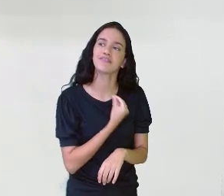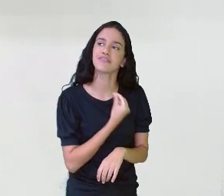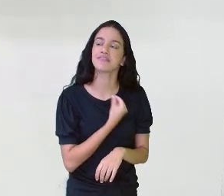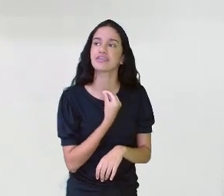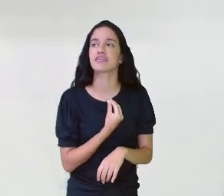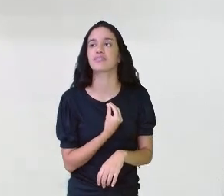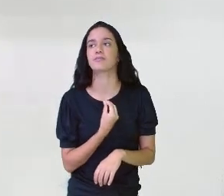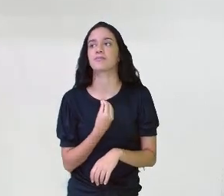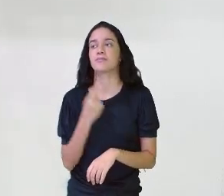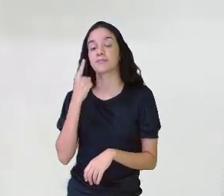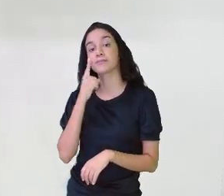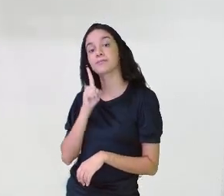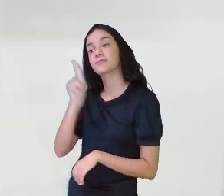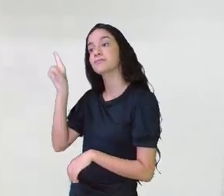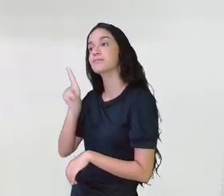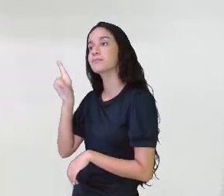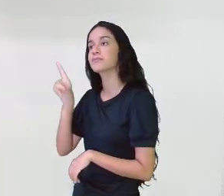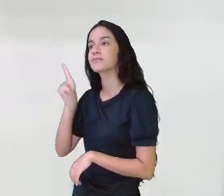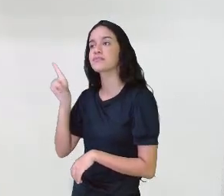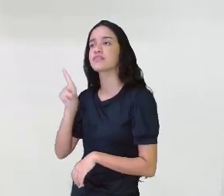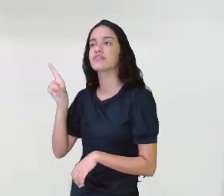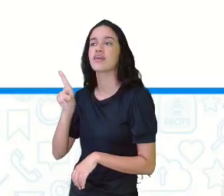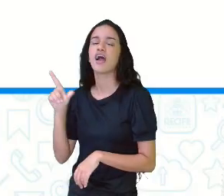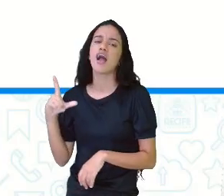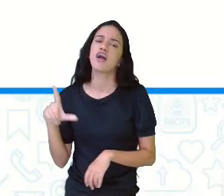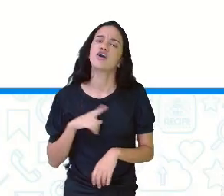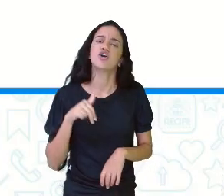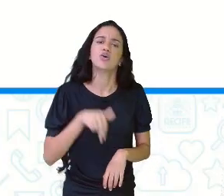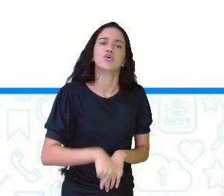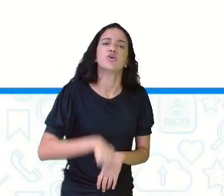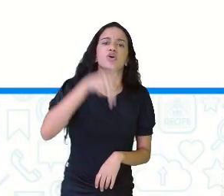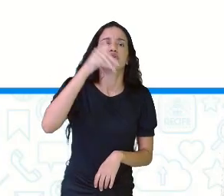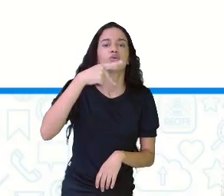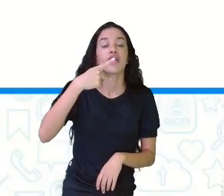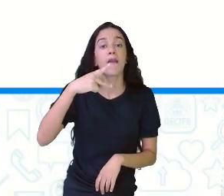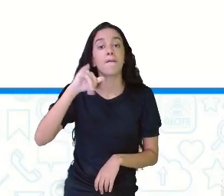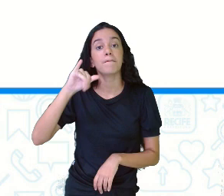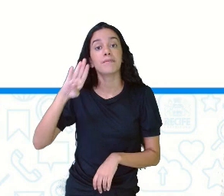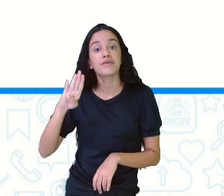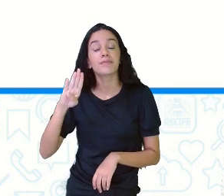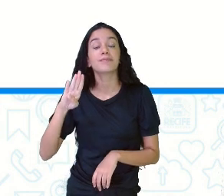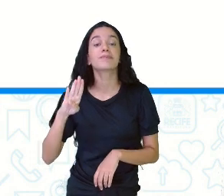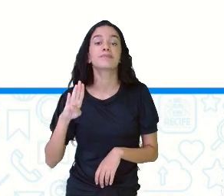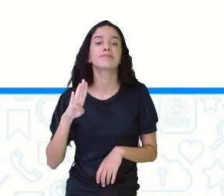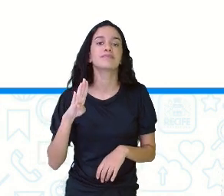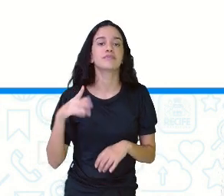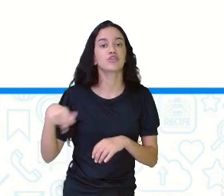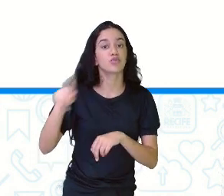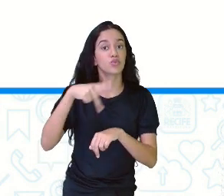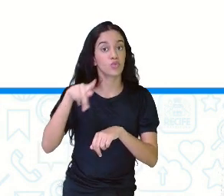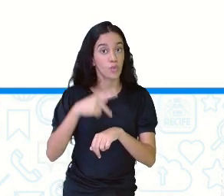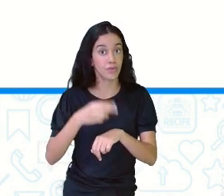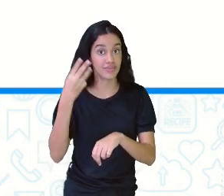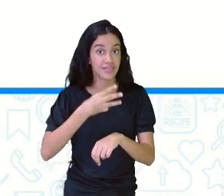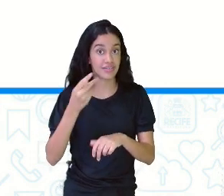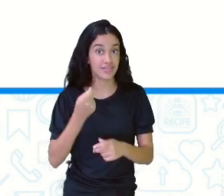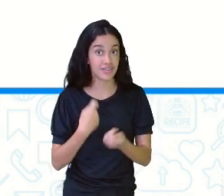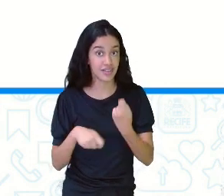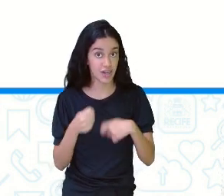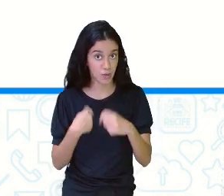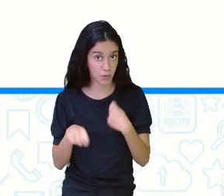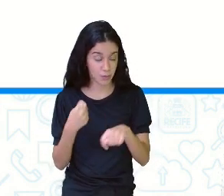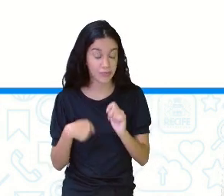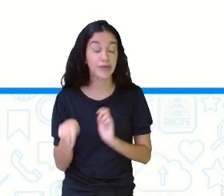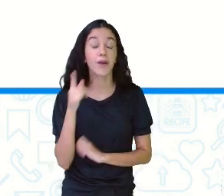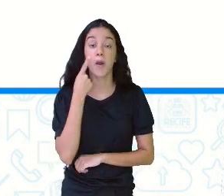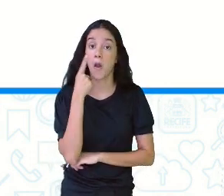região. O Nordeste detém o terceiro maior PIB do país e, portanto, é a terceira economia. Vejam